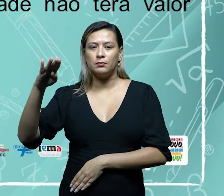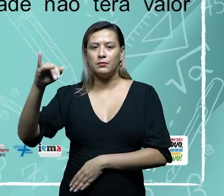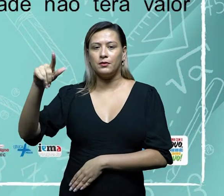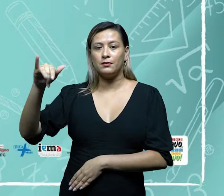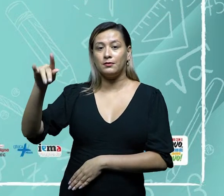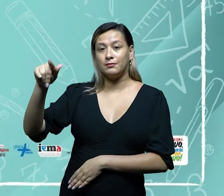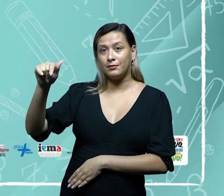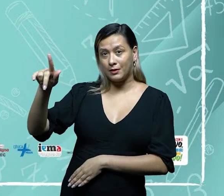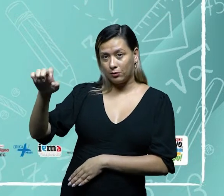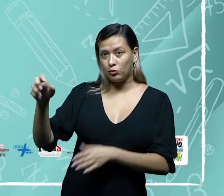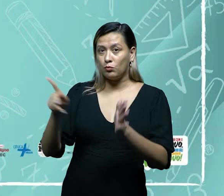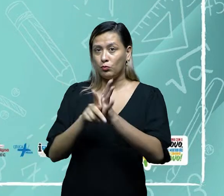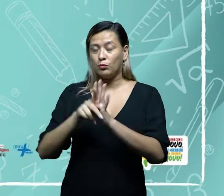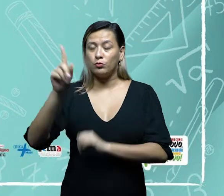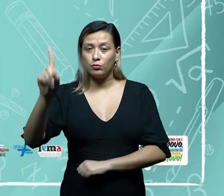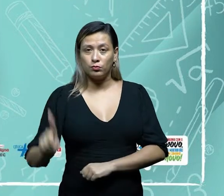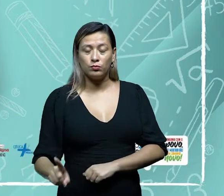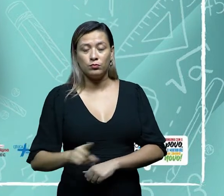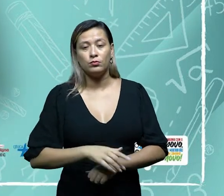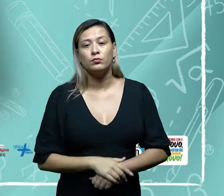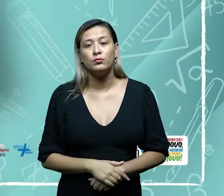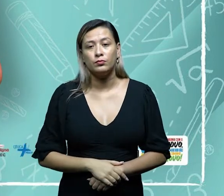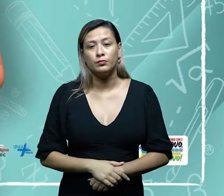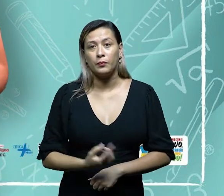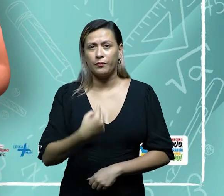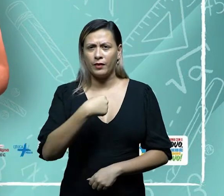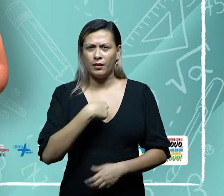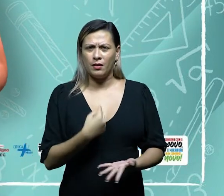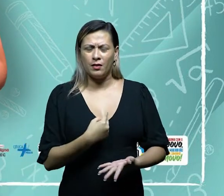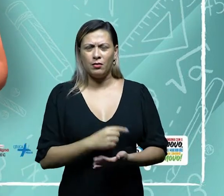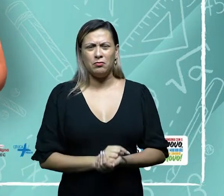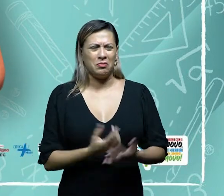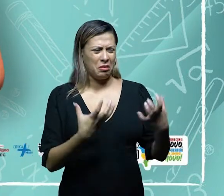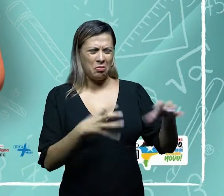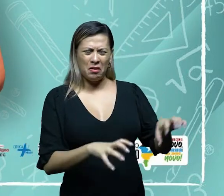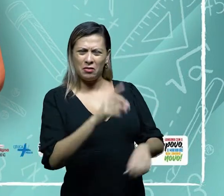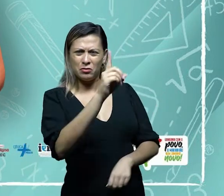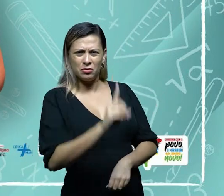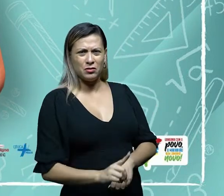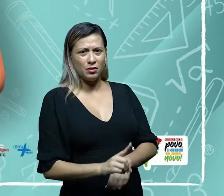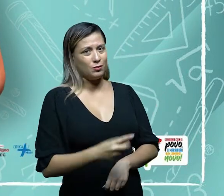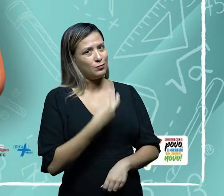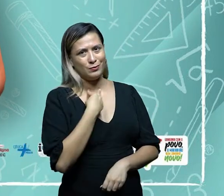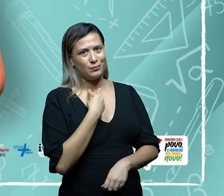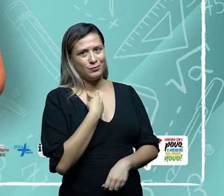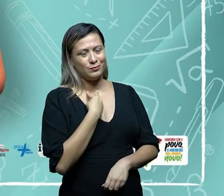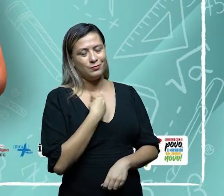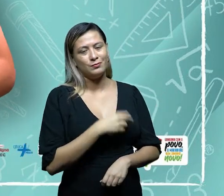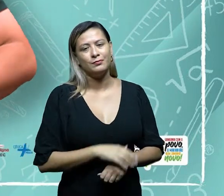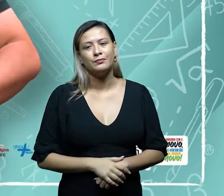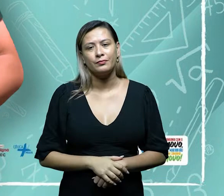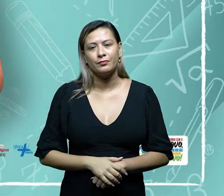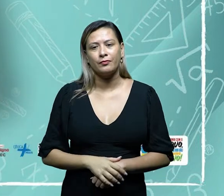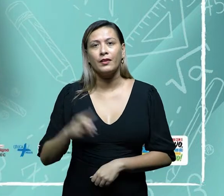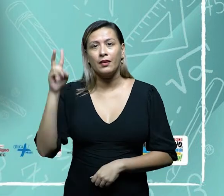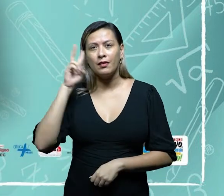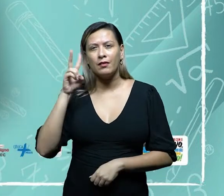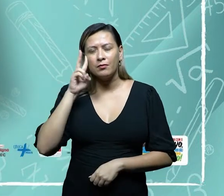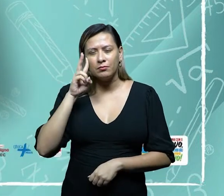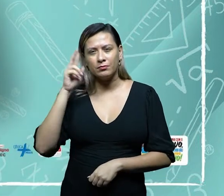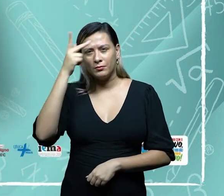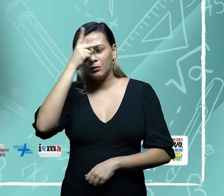bom? Eu não posso, de fato, renunciar aos meus direitos. Lembra daquela história do cara lá que, de fato, teve o seu